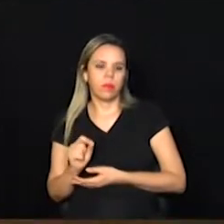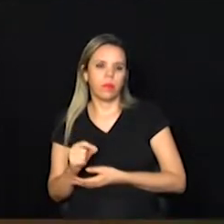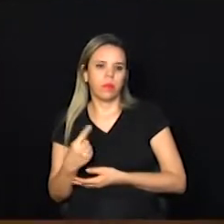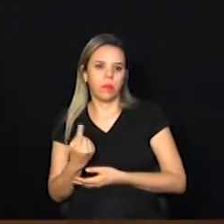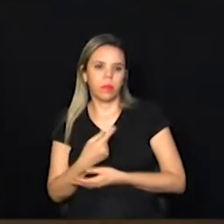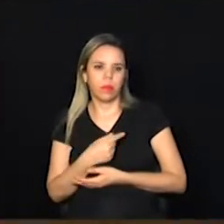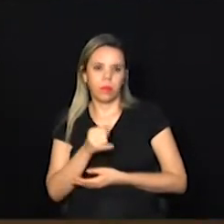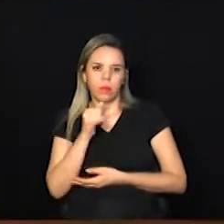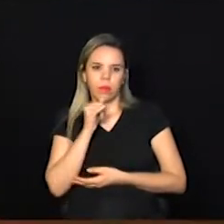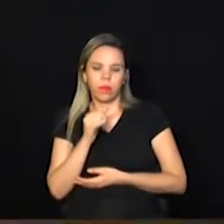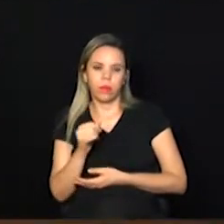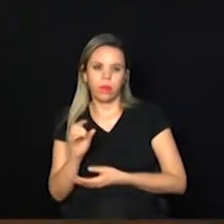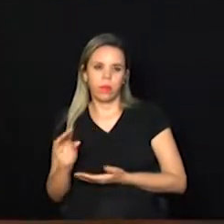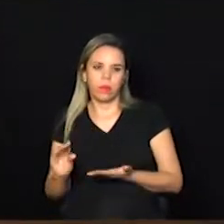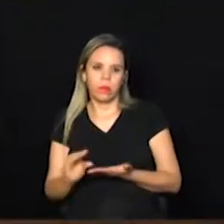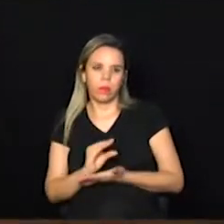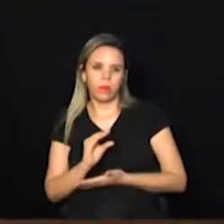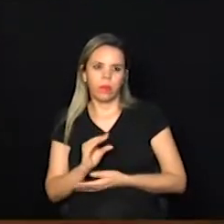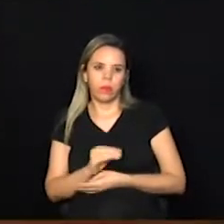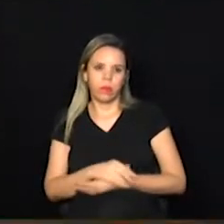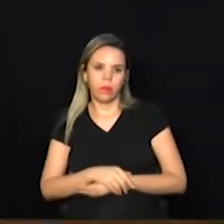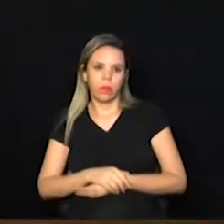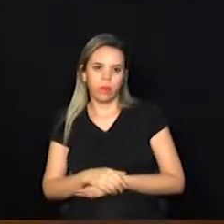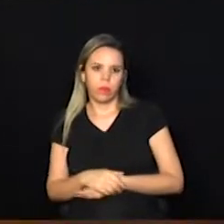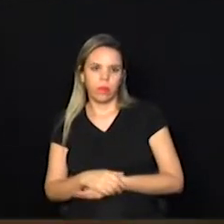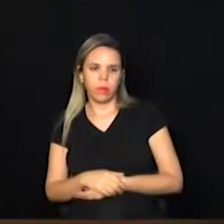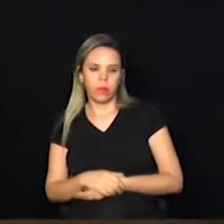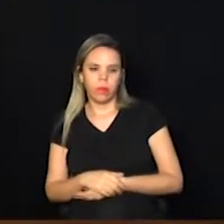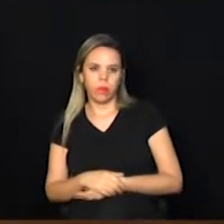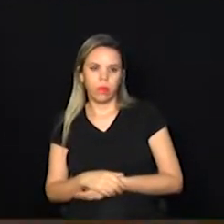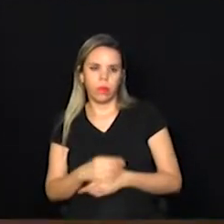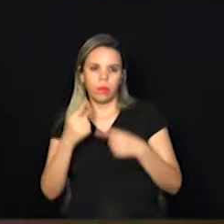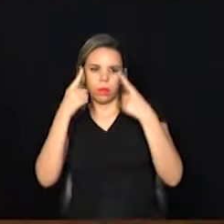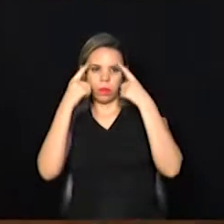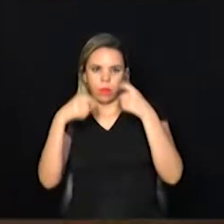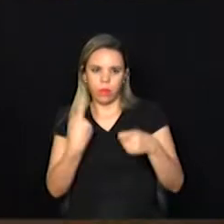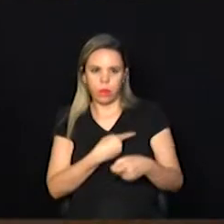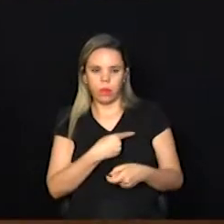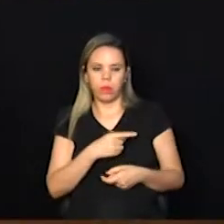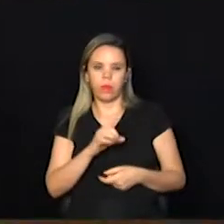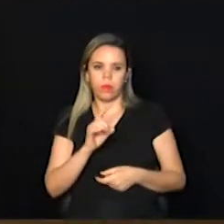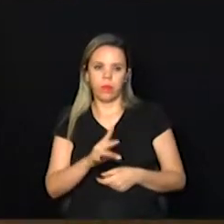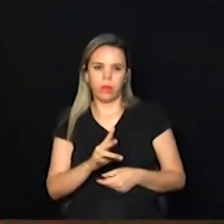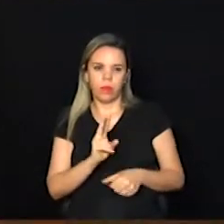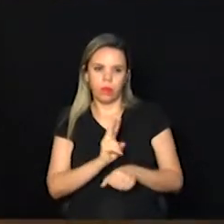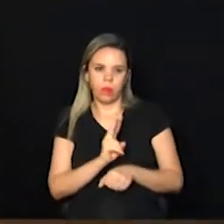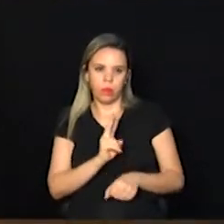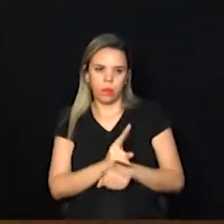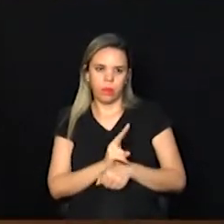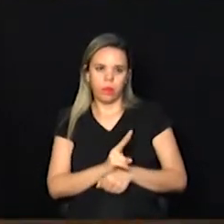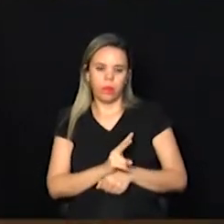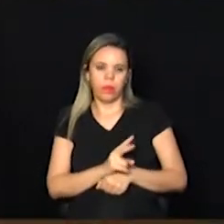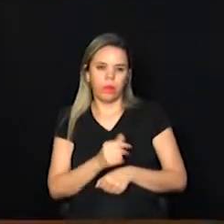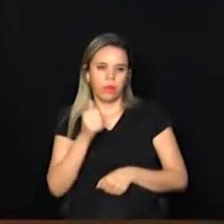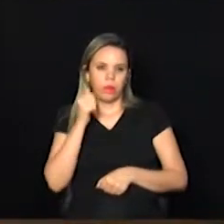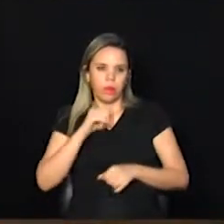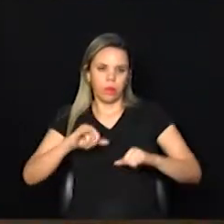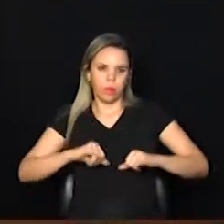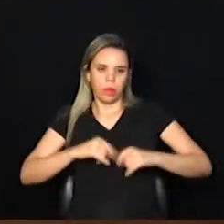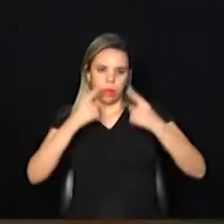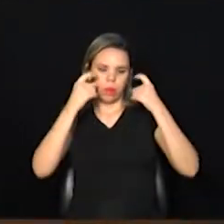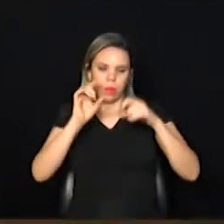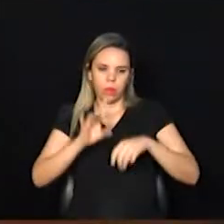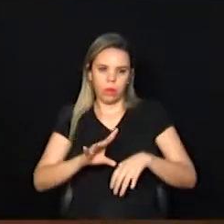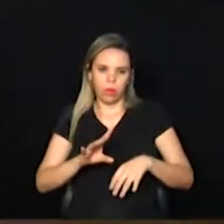nosso. Só o da violência é nosso. Só o da violência. Da mulher vítima de violência, sim. O